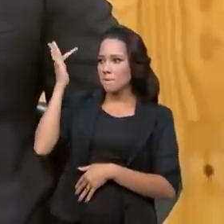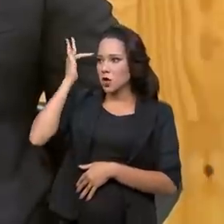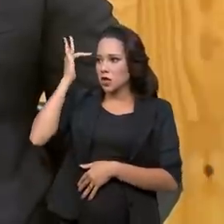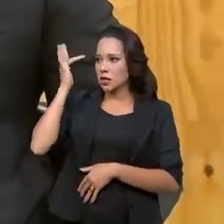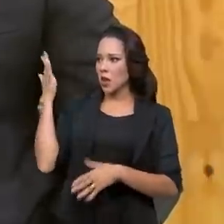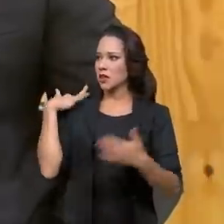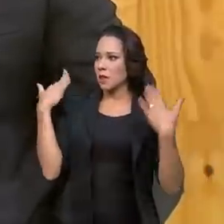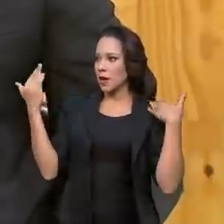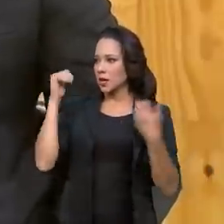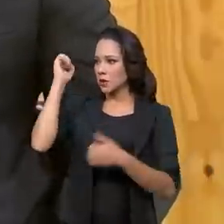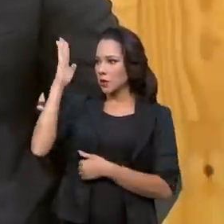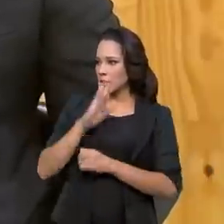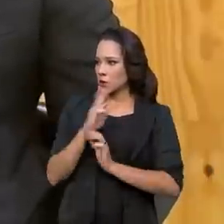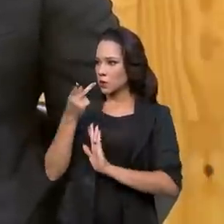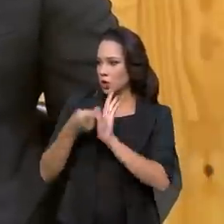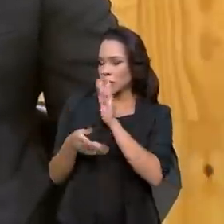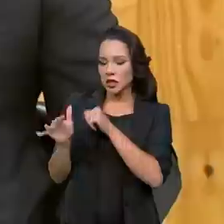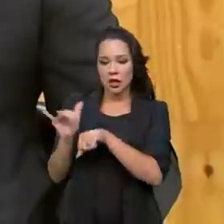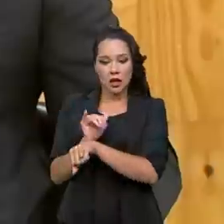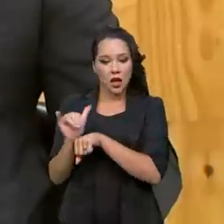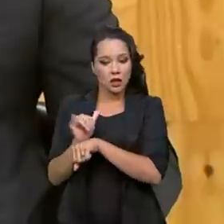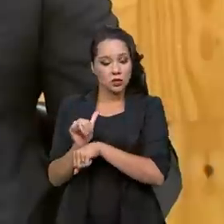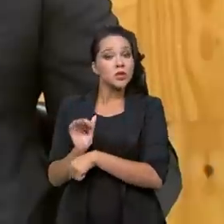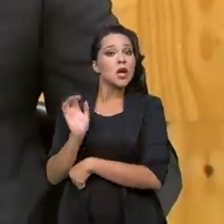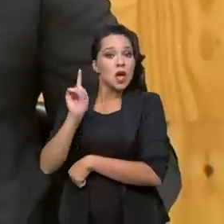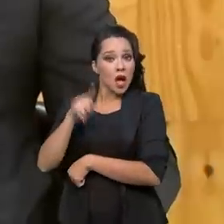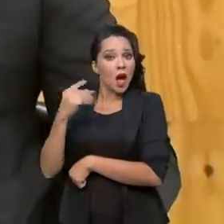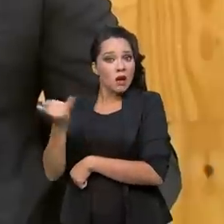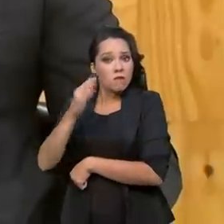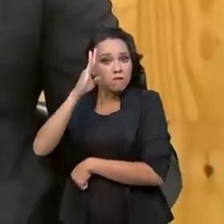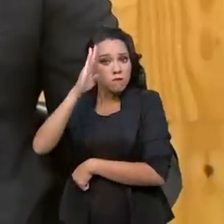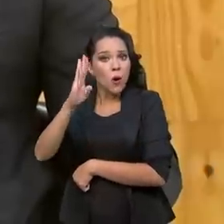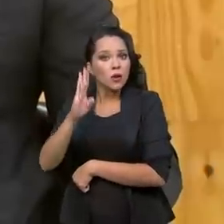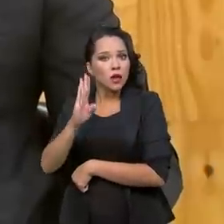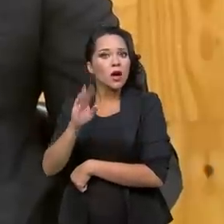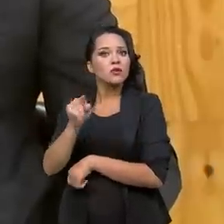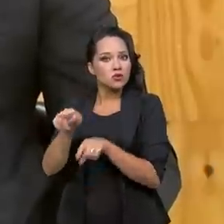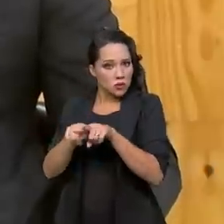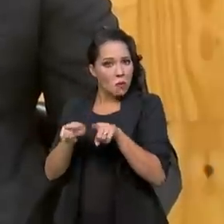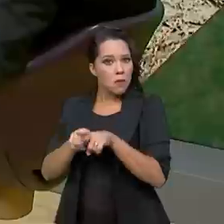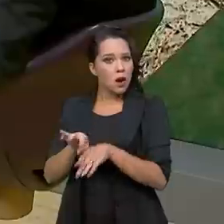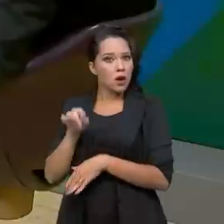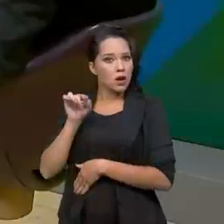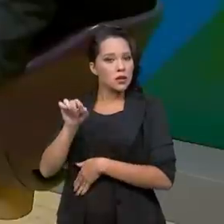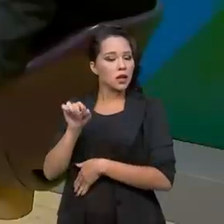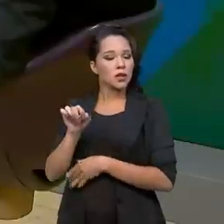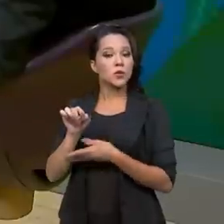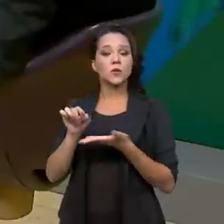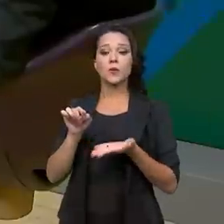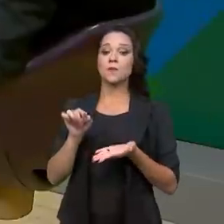da Marinha Brasileira e desses projetos estratégicos é uma questão fundamental, até nessa questão de